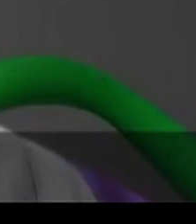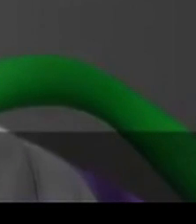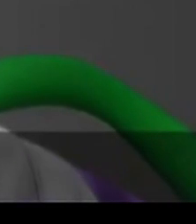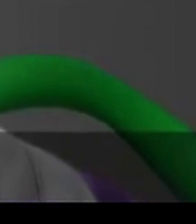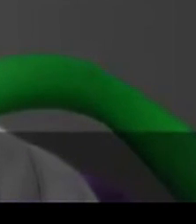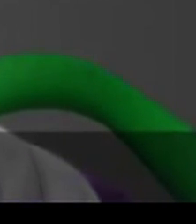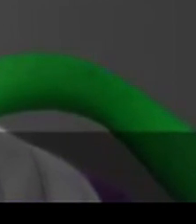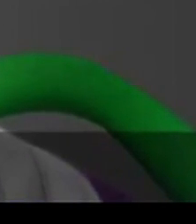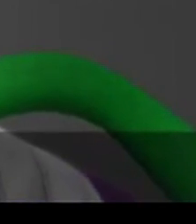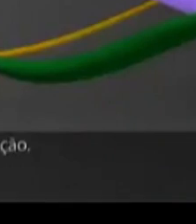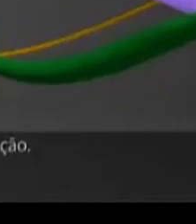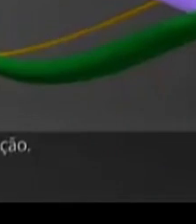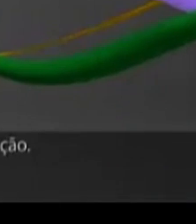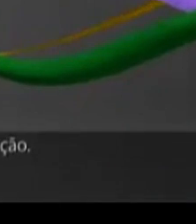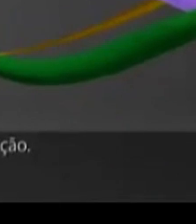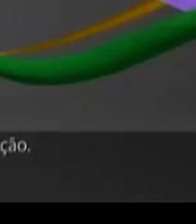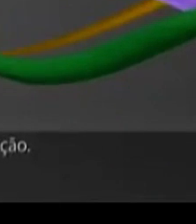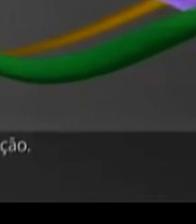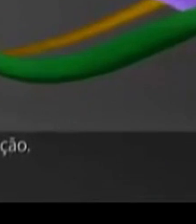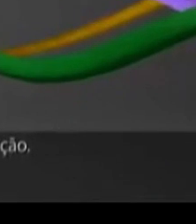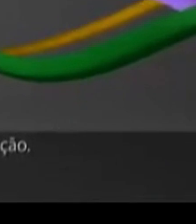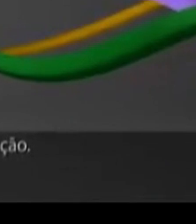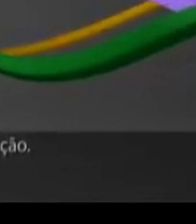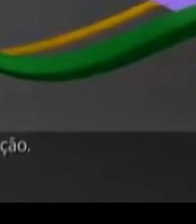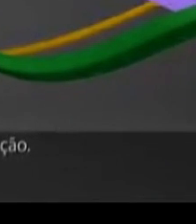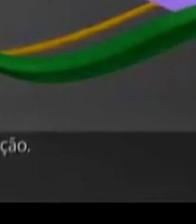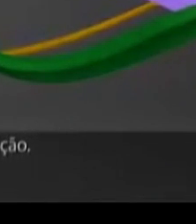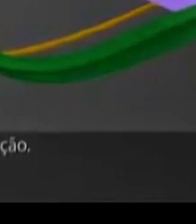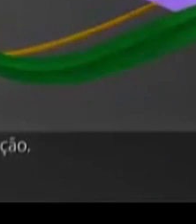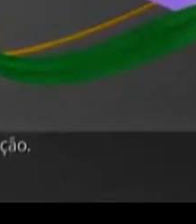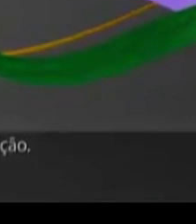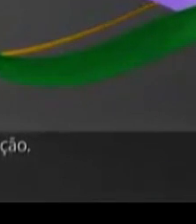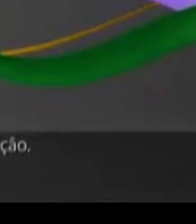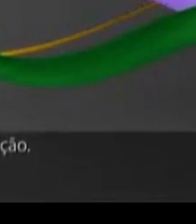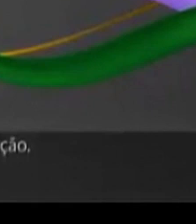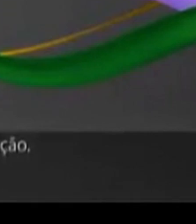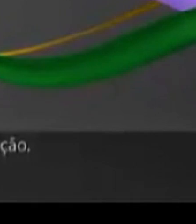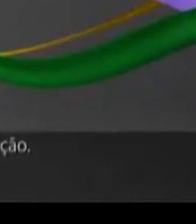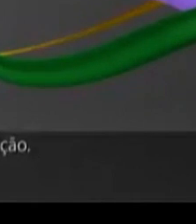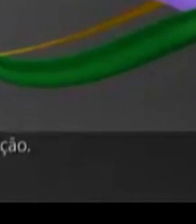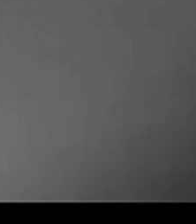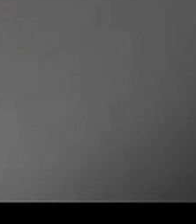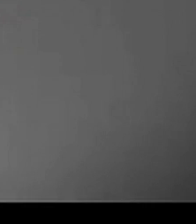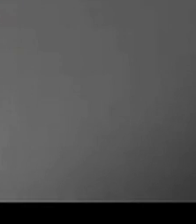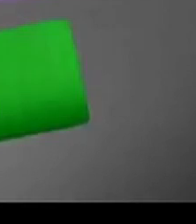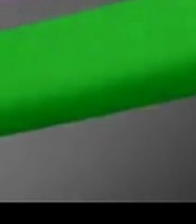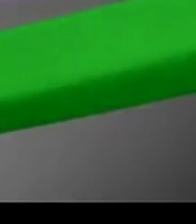preciso estimular a denúncia e garantir apoio e acolhimento às mulheres nessa situação.